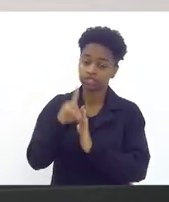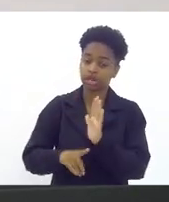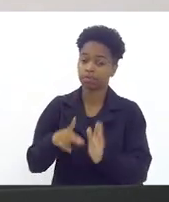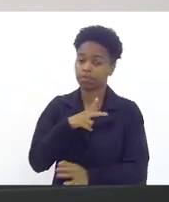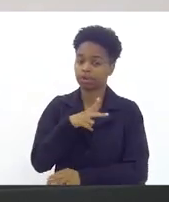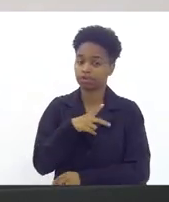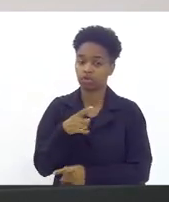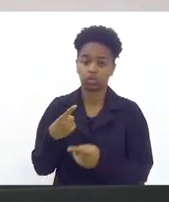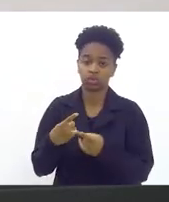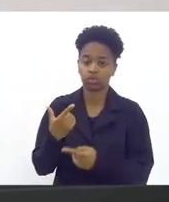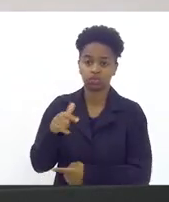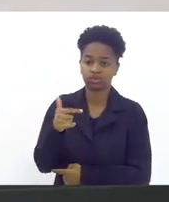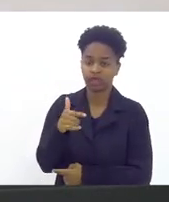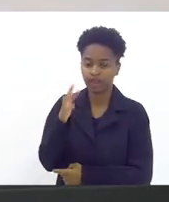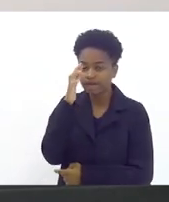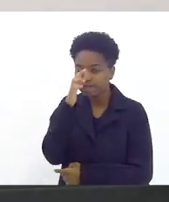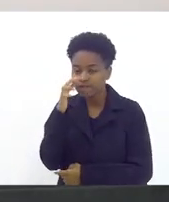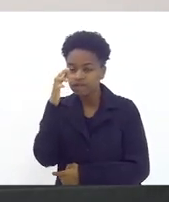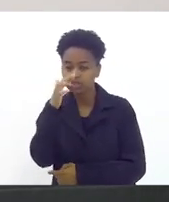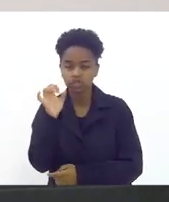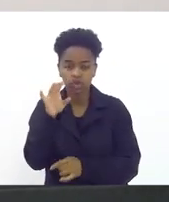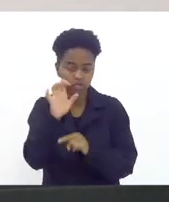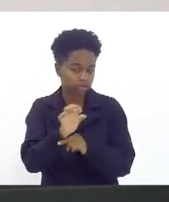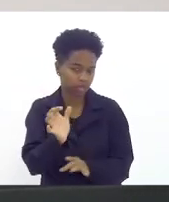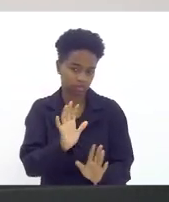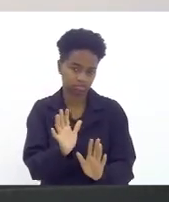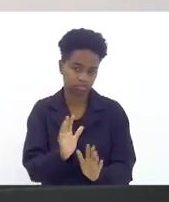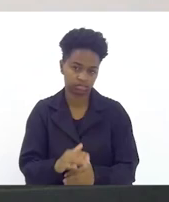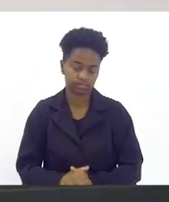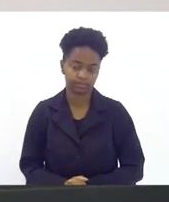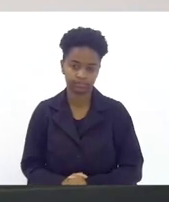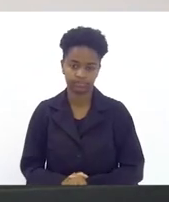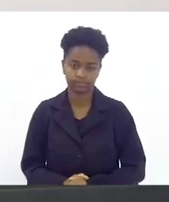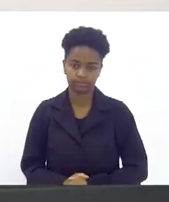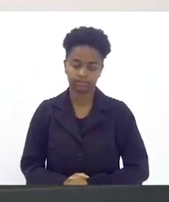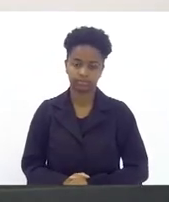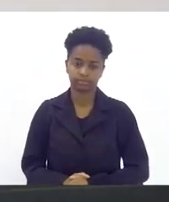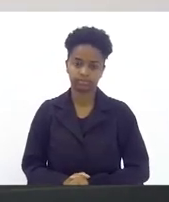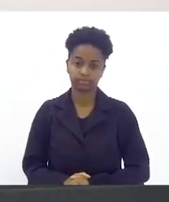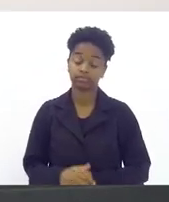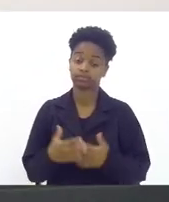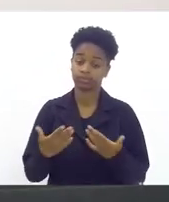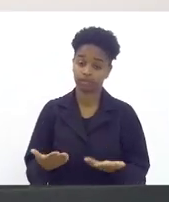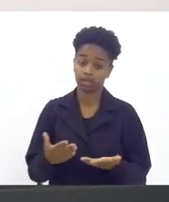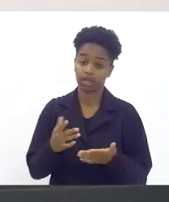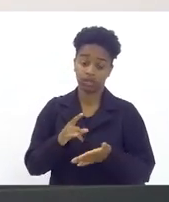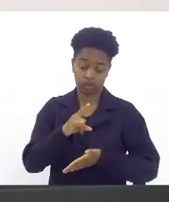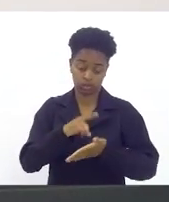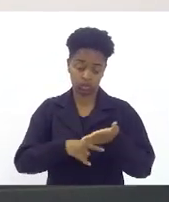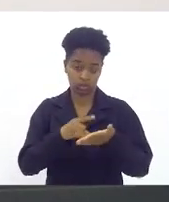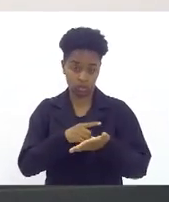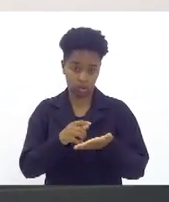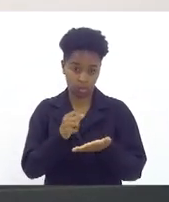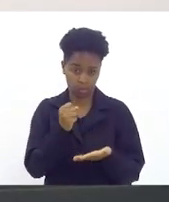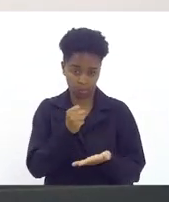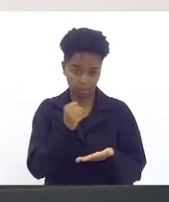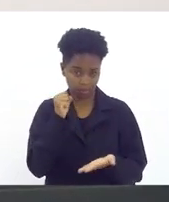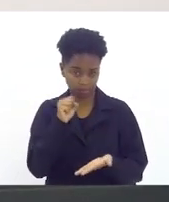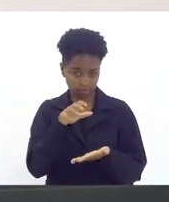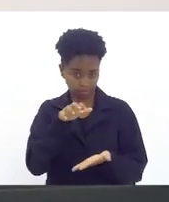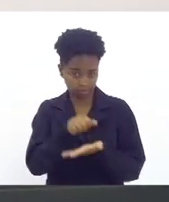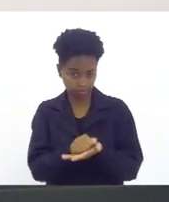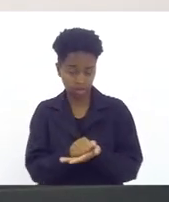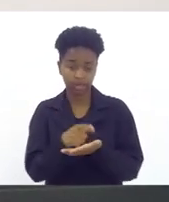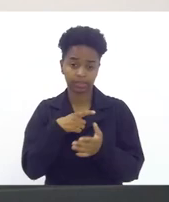não é uma fiscalização apenas estadual e as certificadoras uma das bases dela